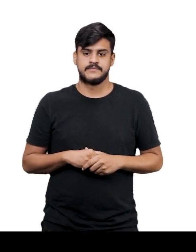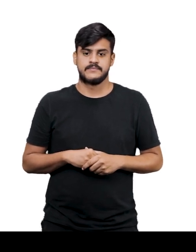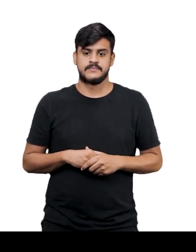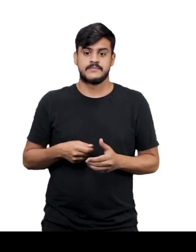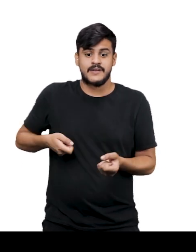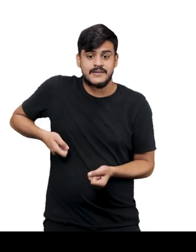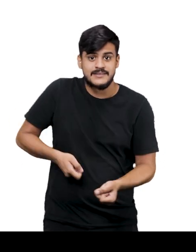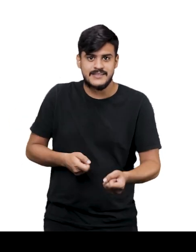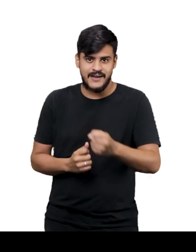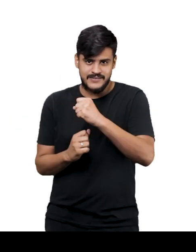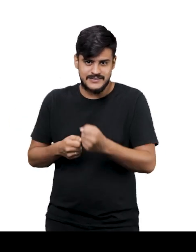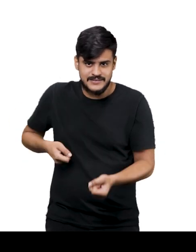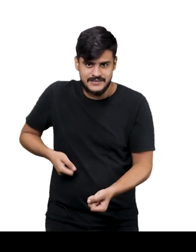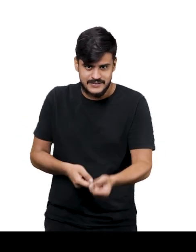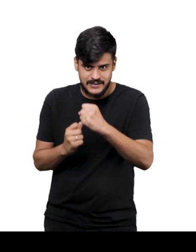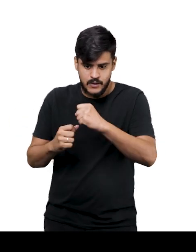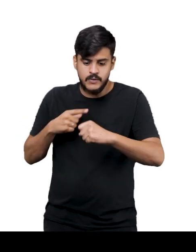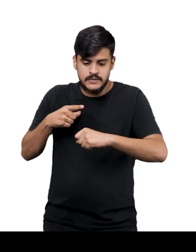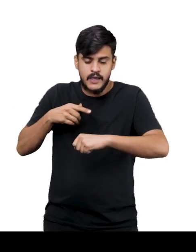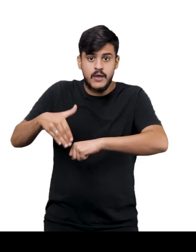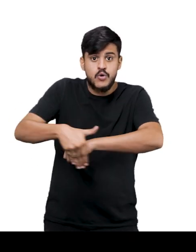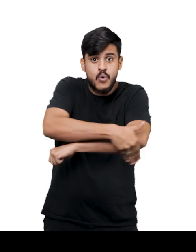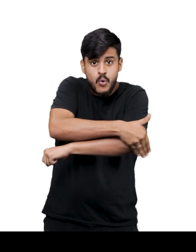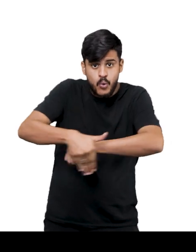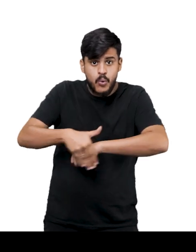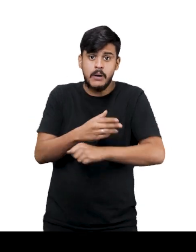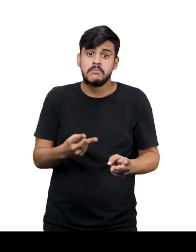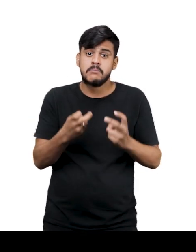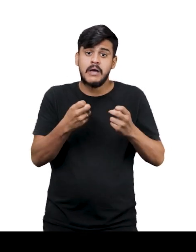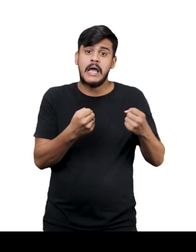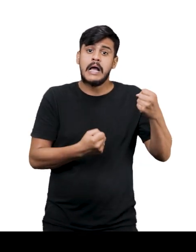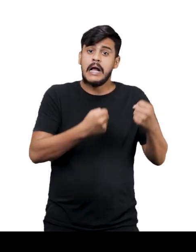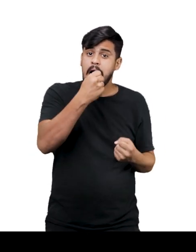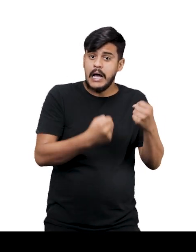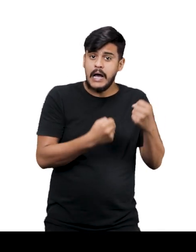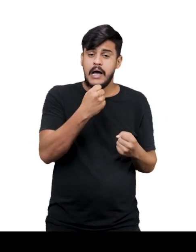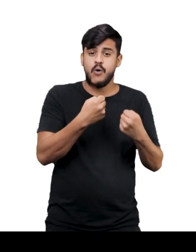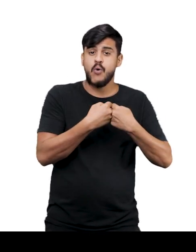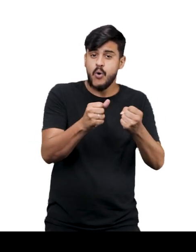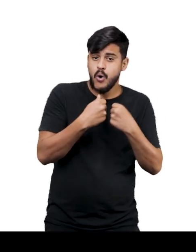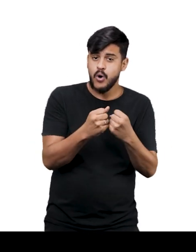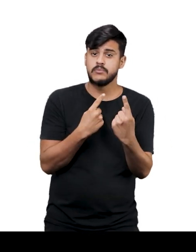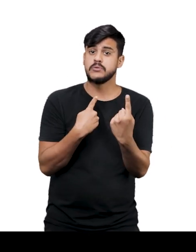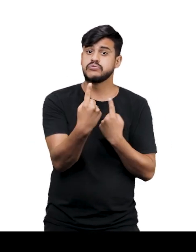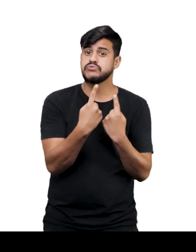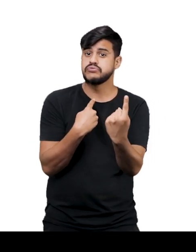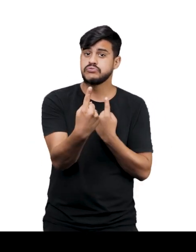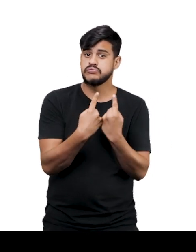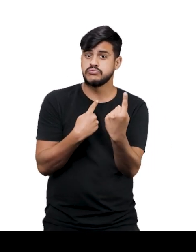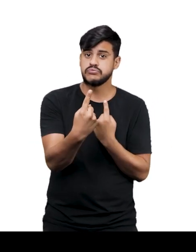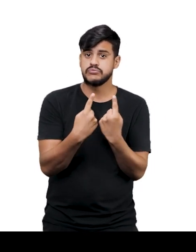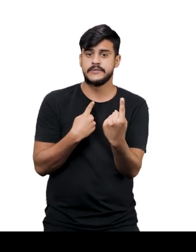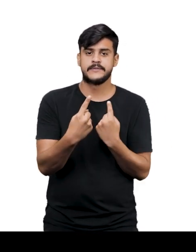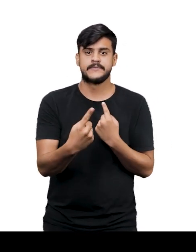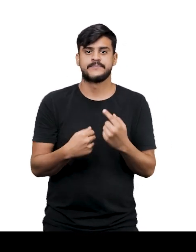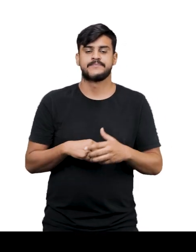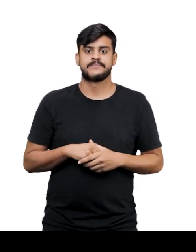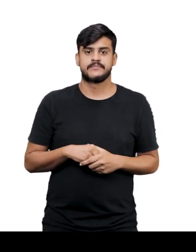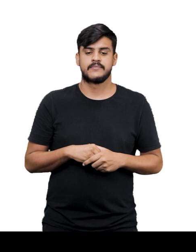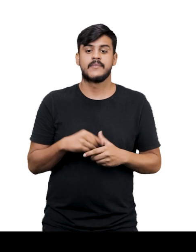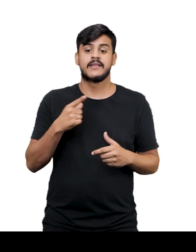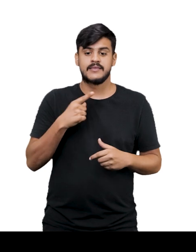À frente da escavação, na via já asfaltada, há alguns carros, caminhonetes e um ônibus da época